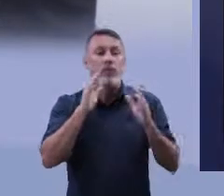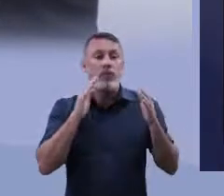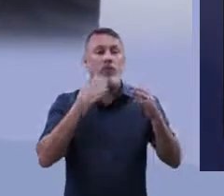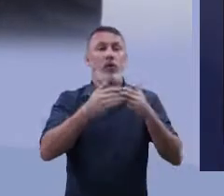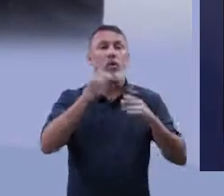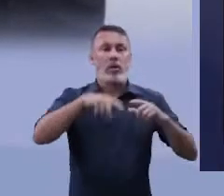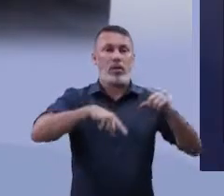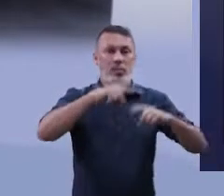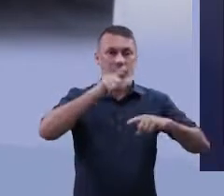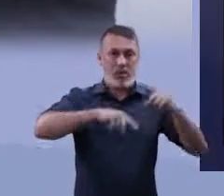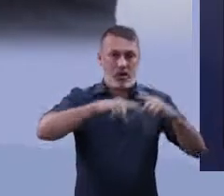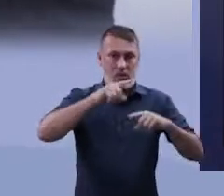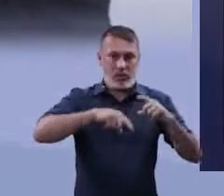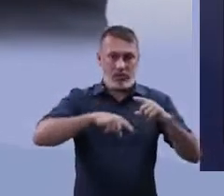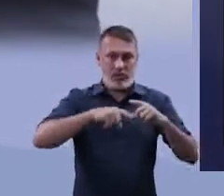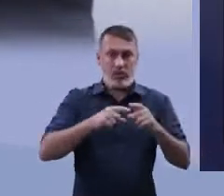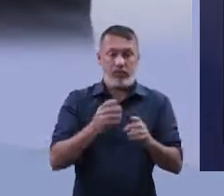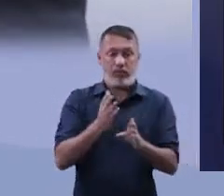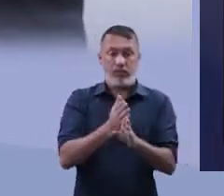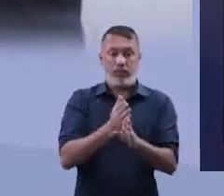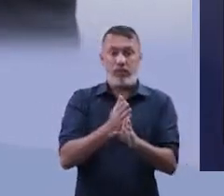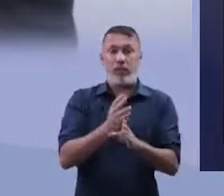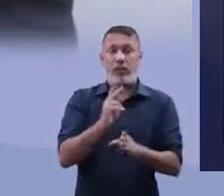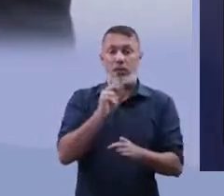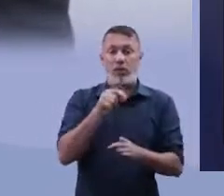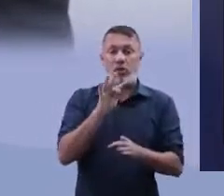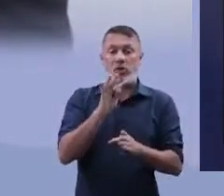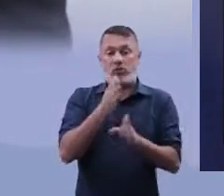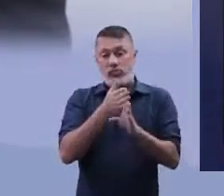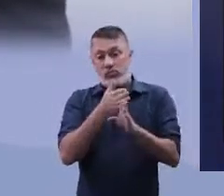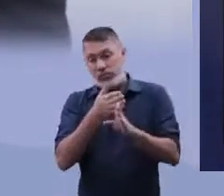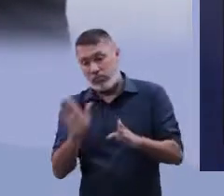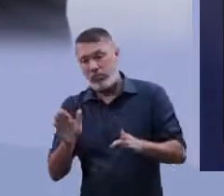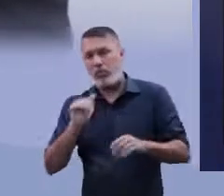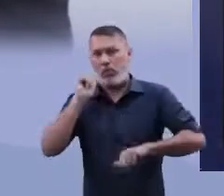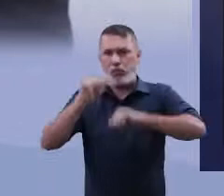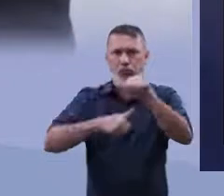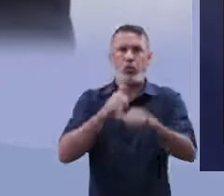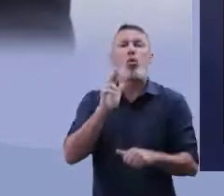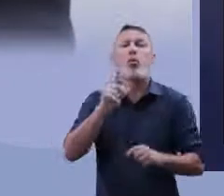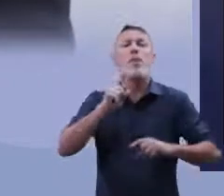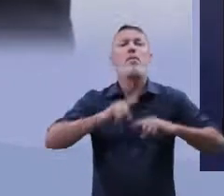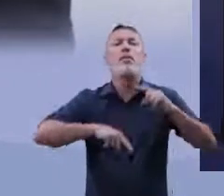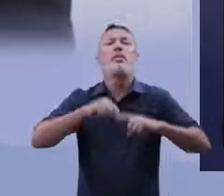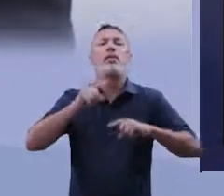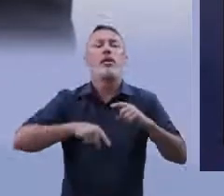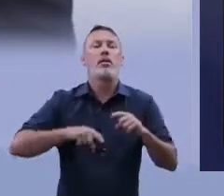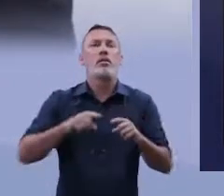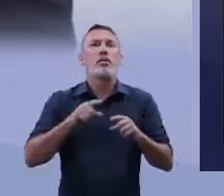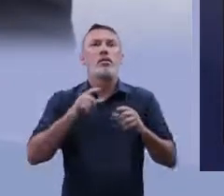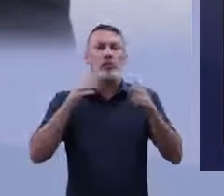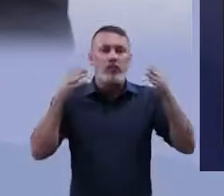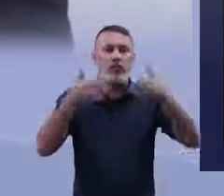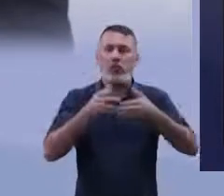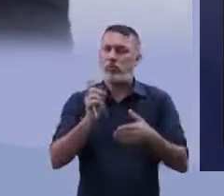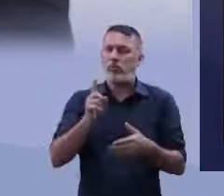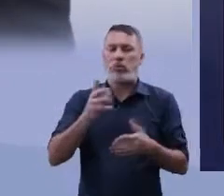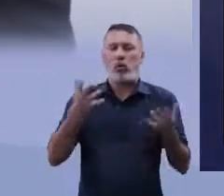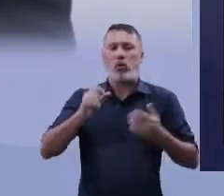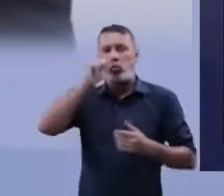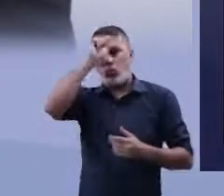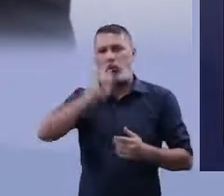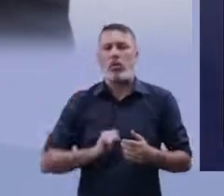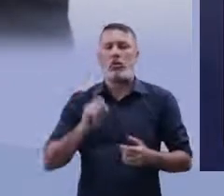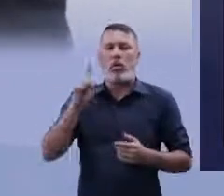conhecer o objeto. A partir de Kant, então aconteceu essa revolução, não é mais o objeto o centro, agora é o sujeito que passa